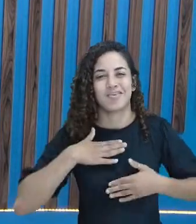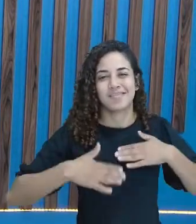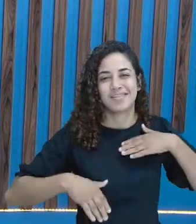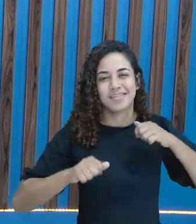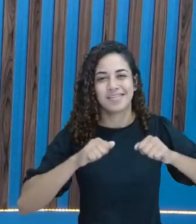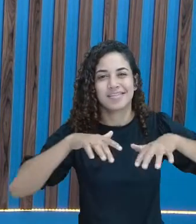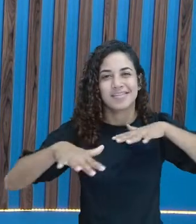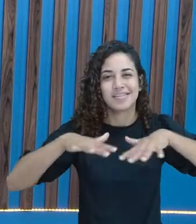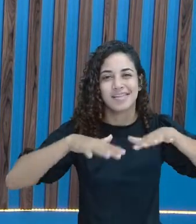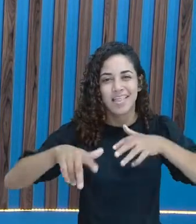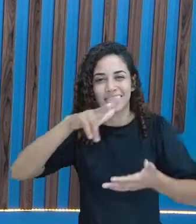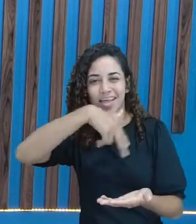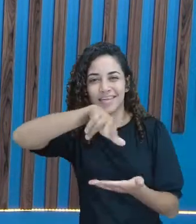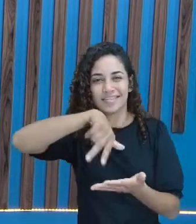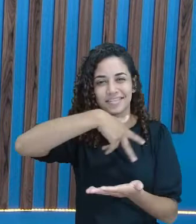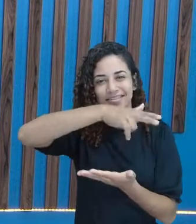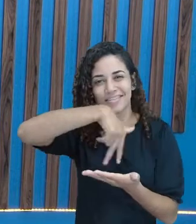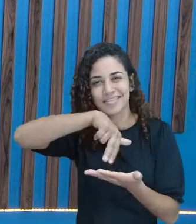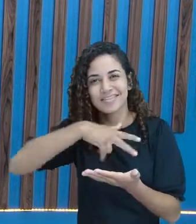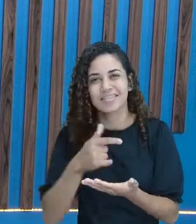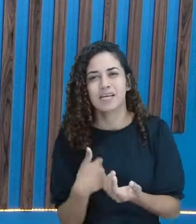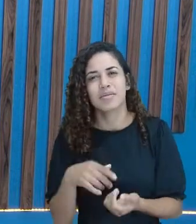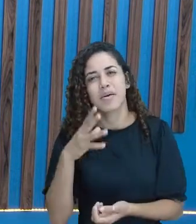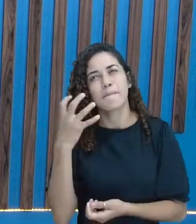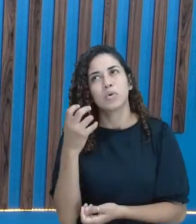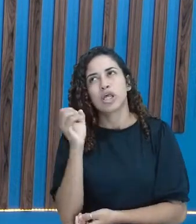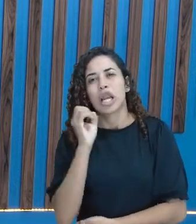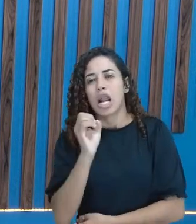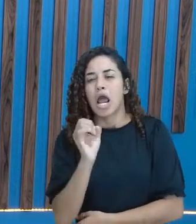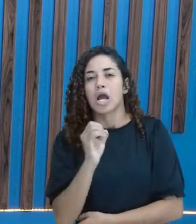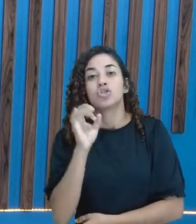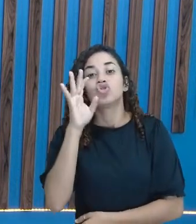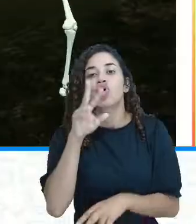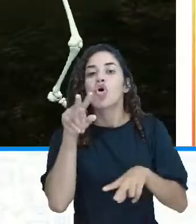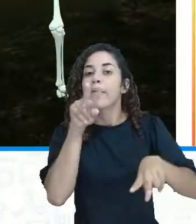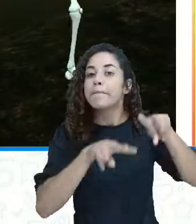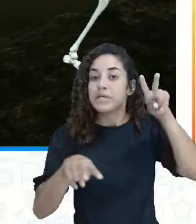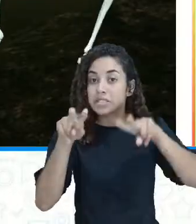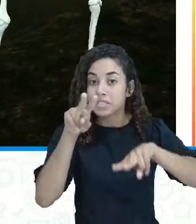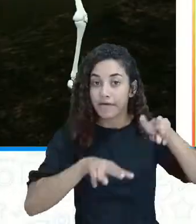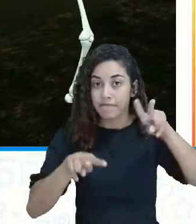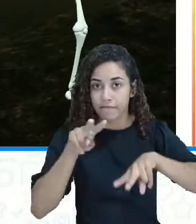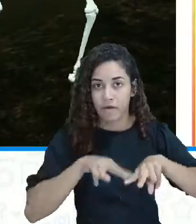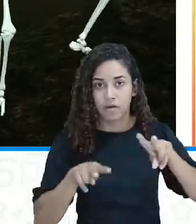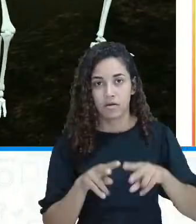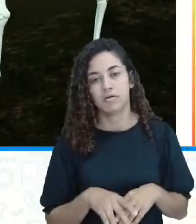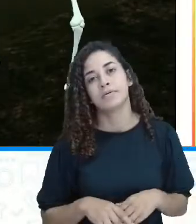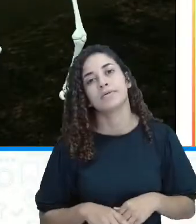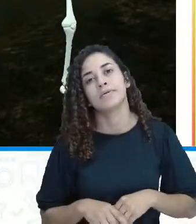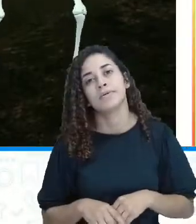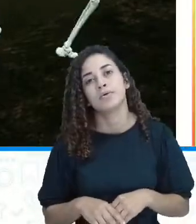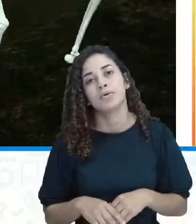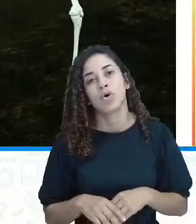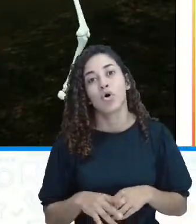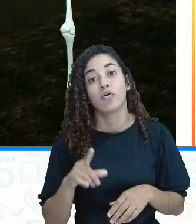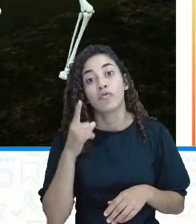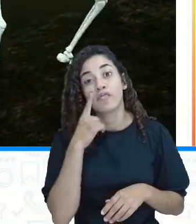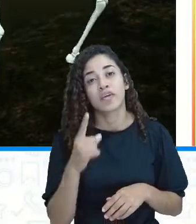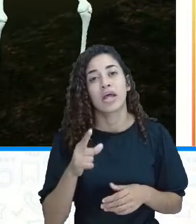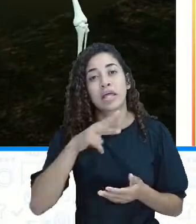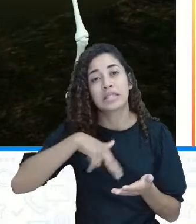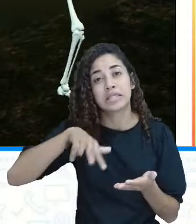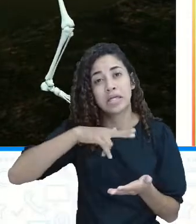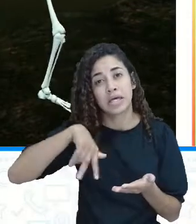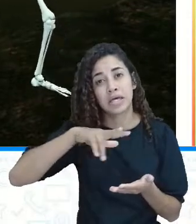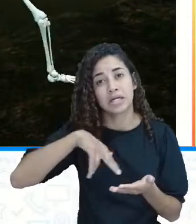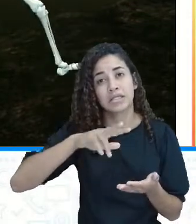agora para vocês sem a música. Só para que a gente possa observar. A gente vai observar que essa dança que